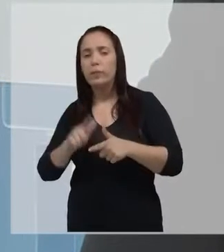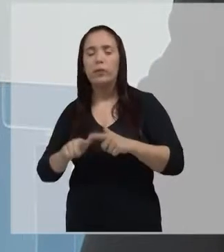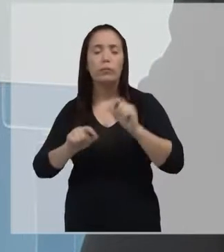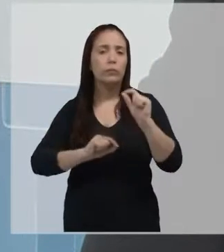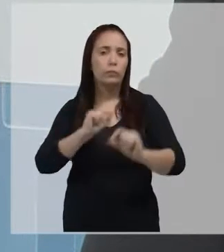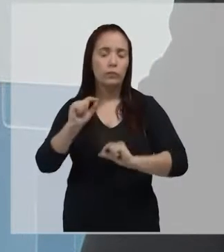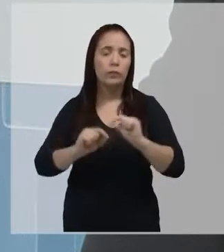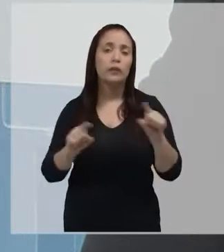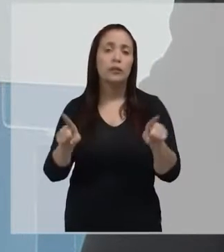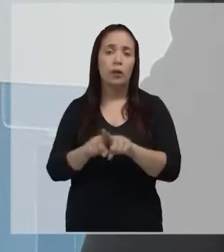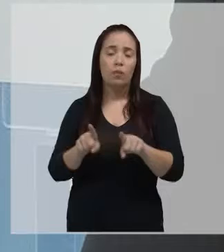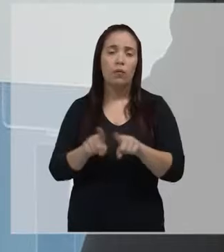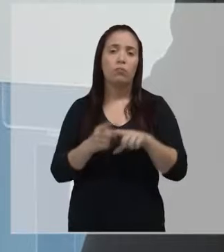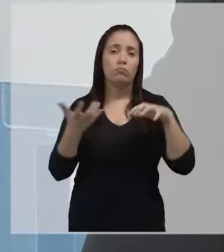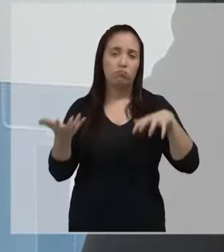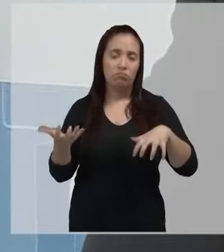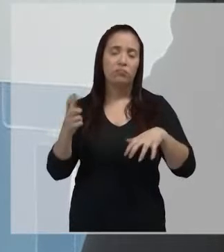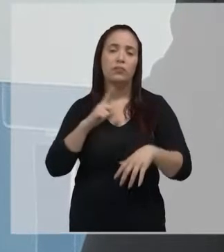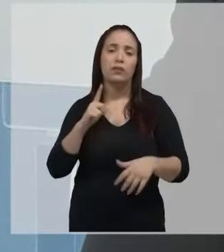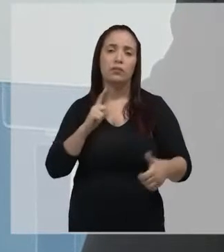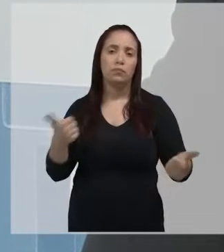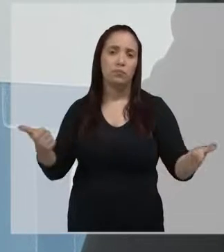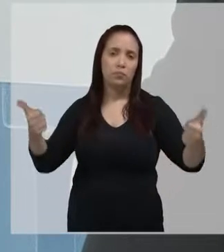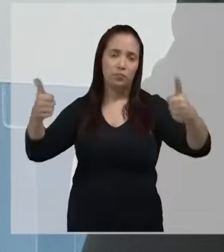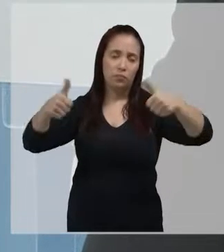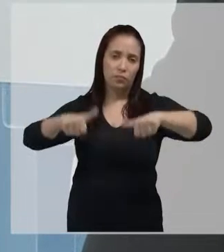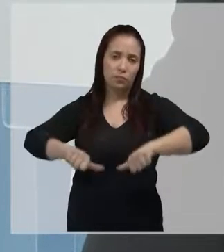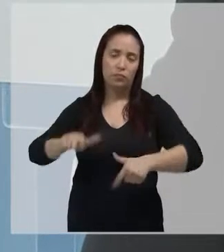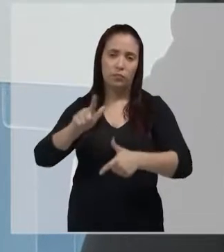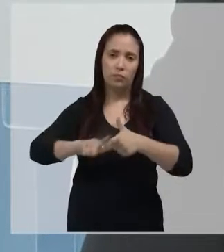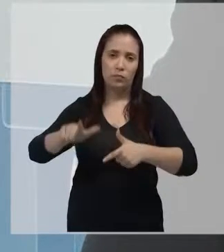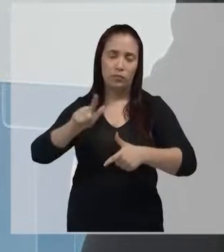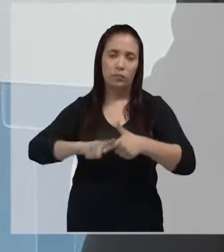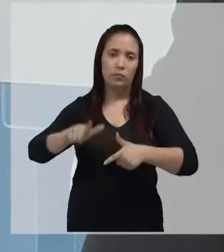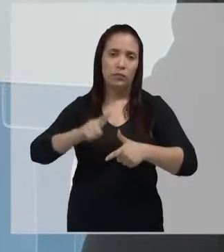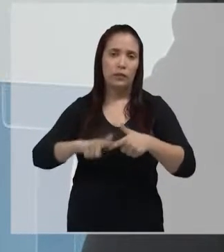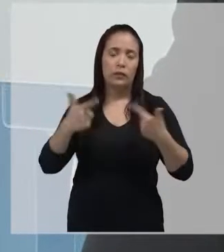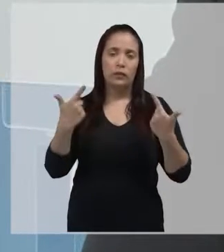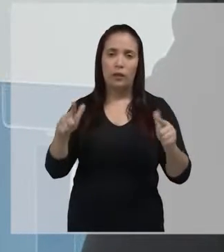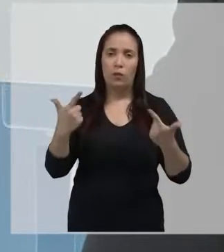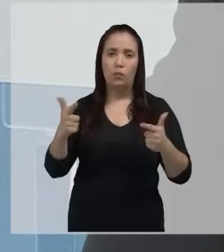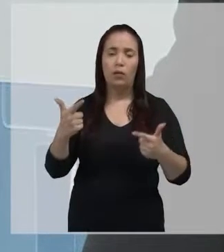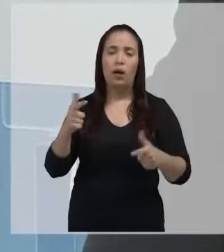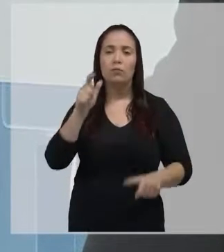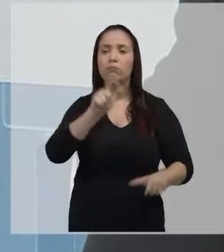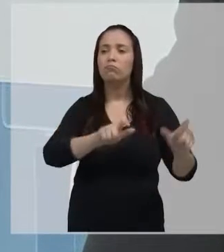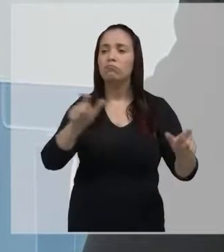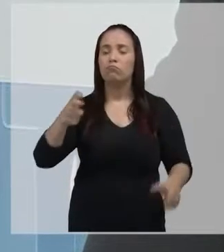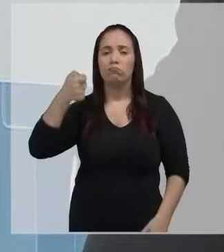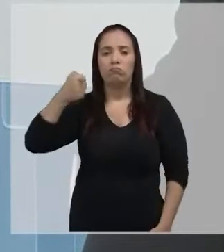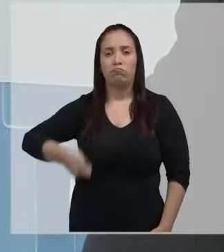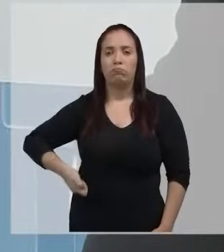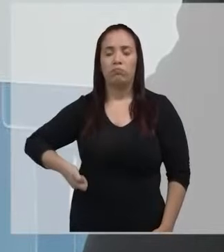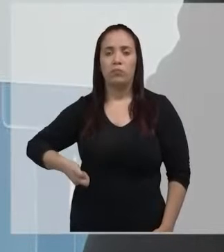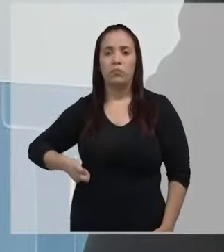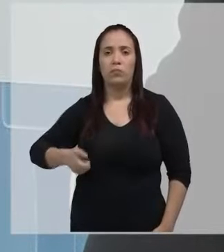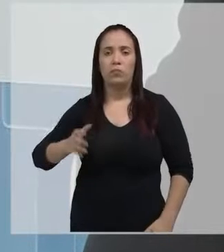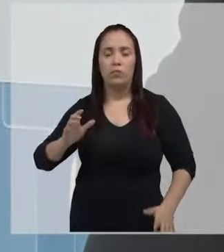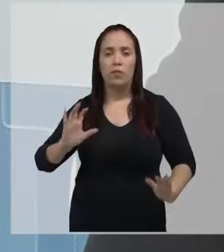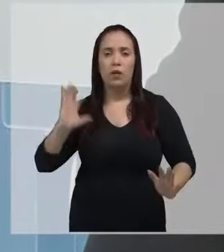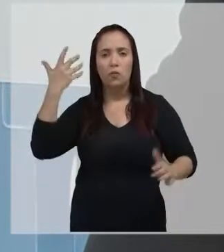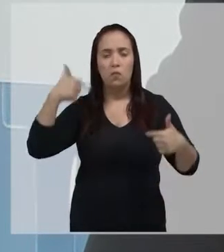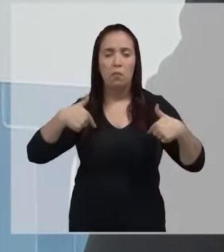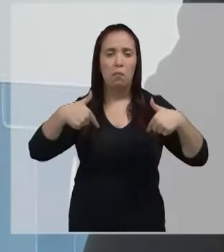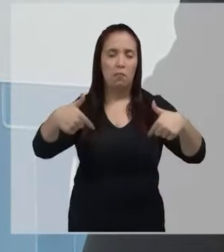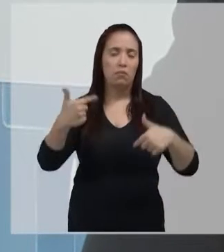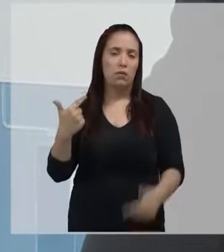o Congresso Nacional está desgastado, que nós não temos homens de caráter, com dignidade necessária para resgatar o